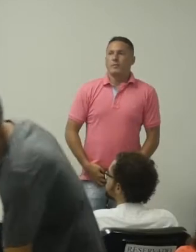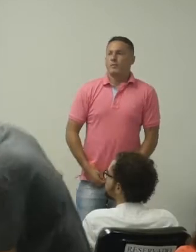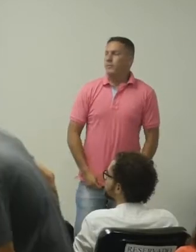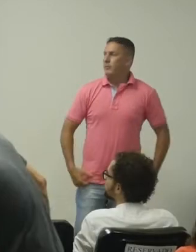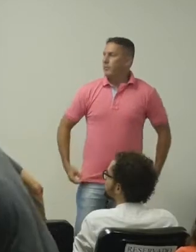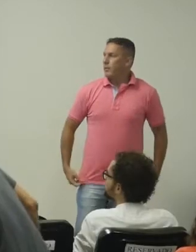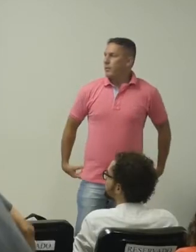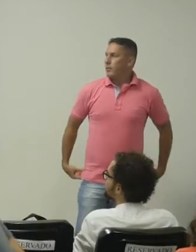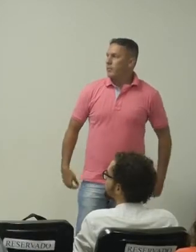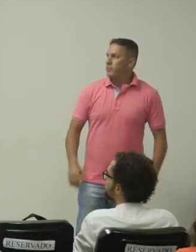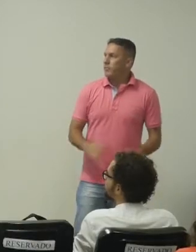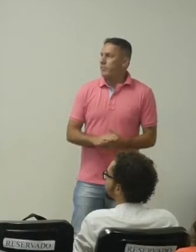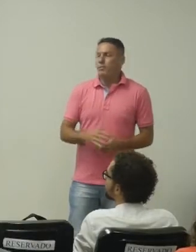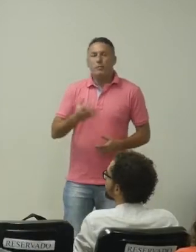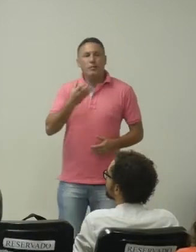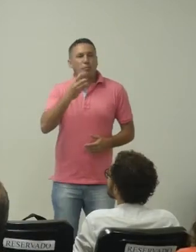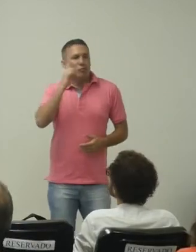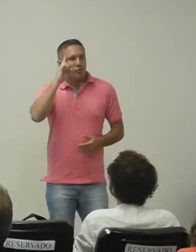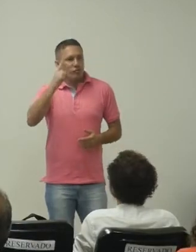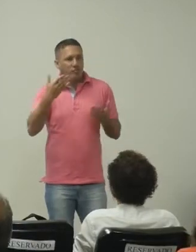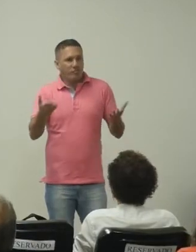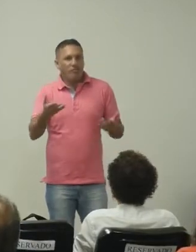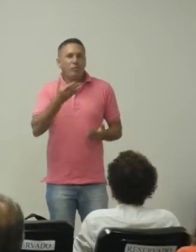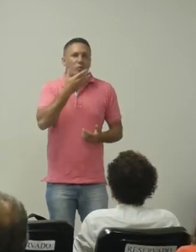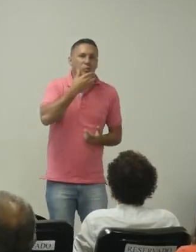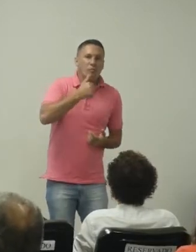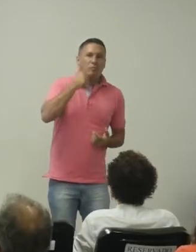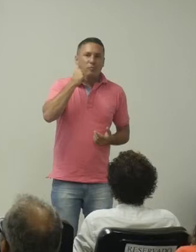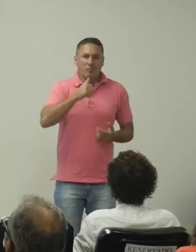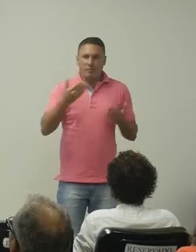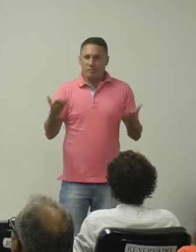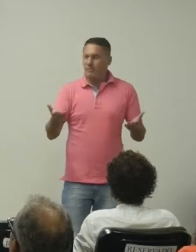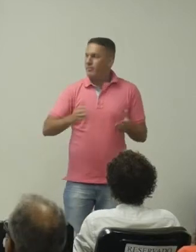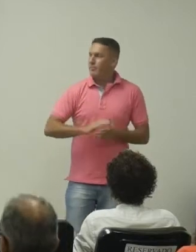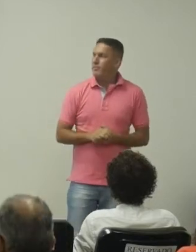Bom dia. Bom dia, meninas e meninos.